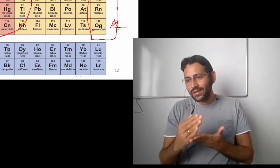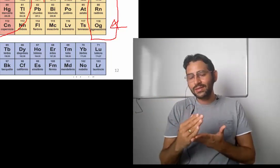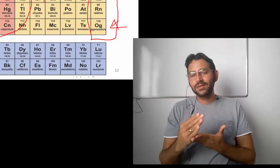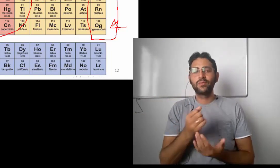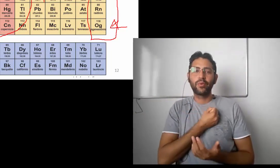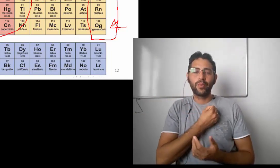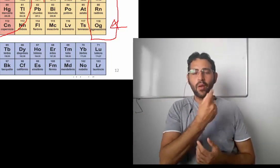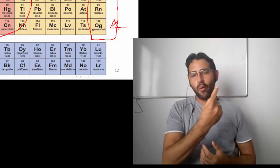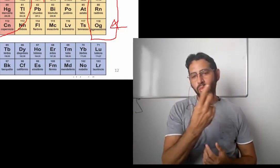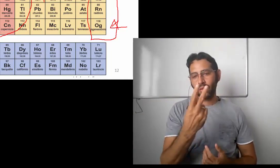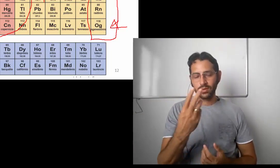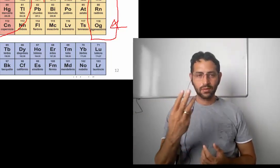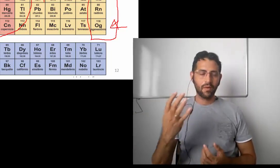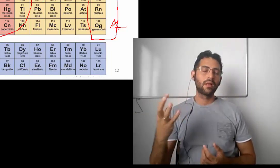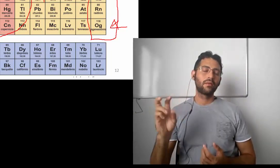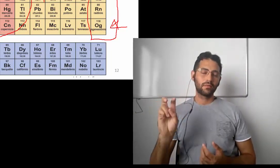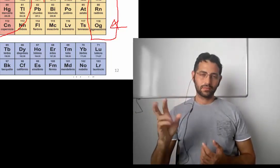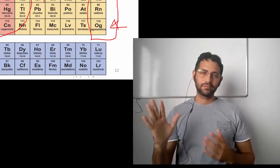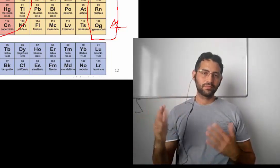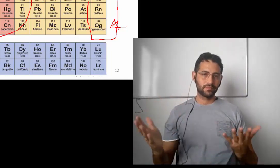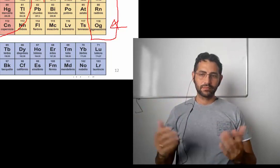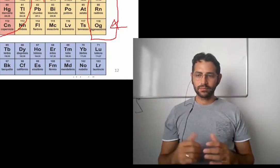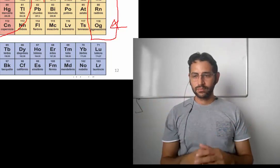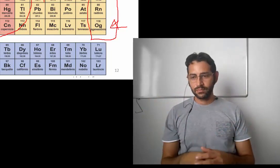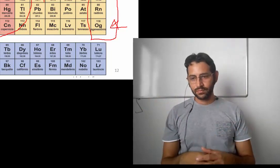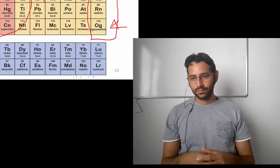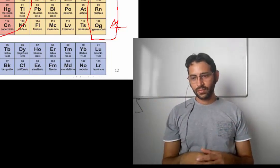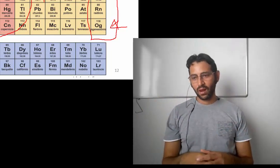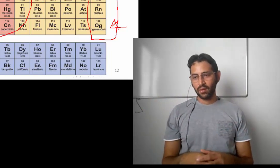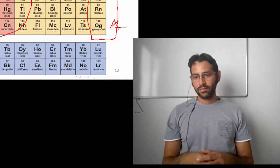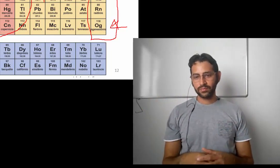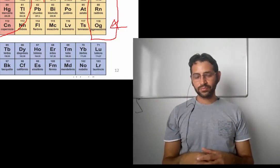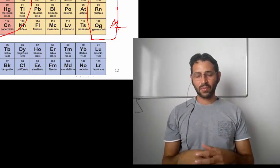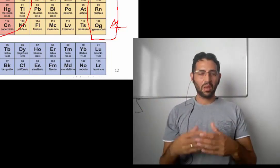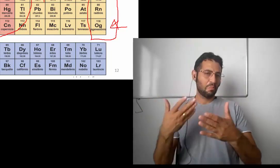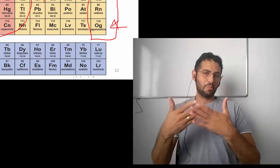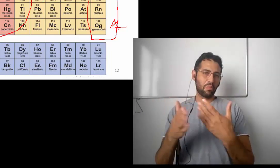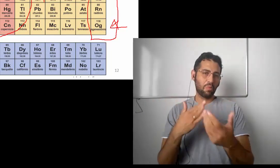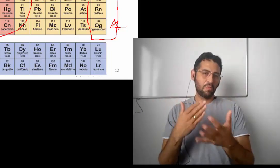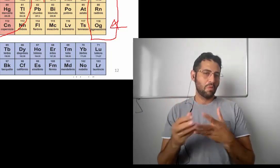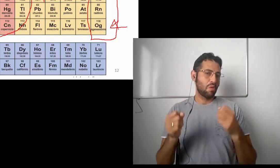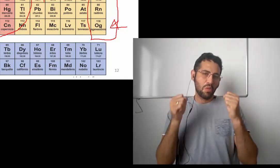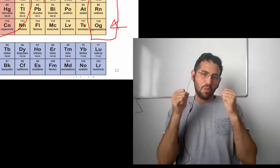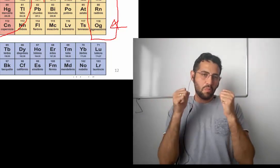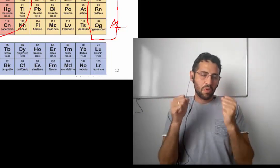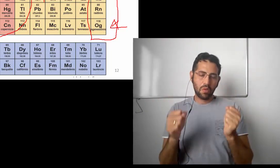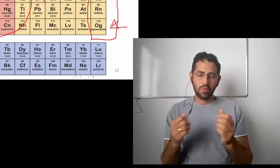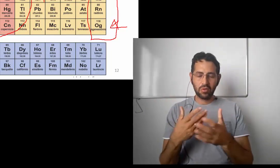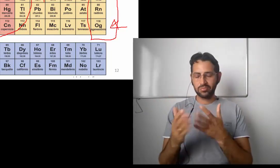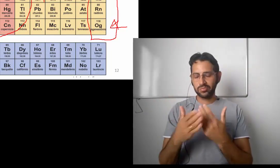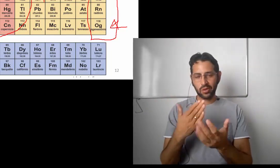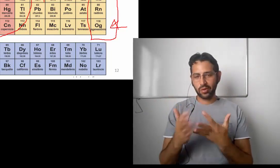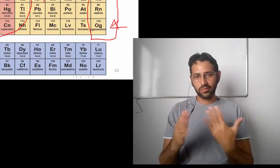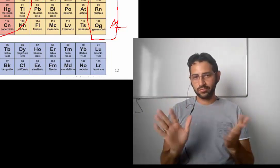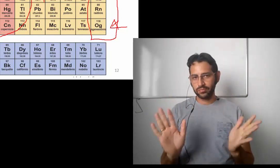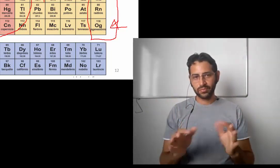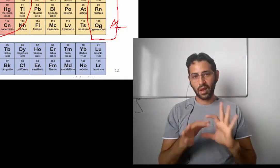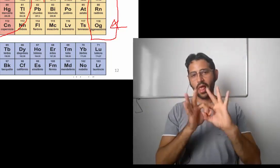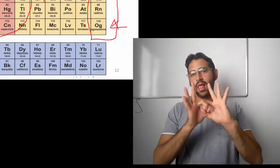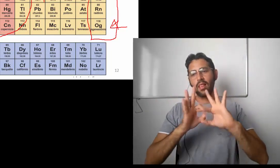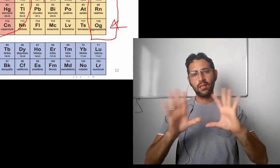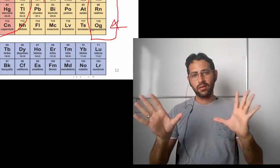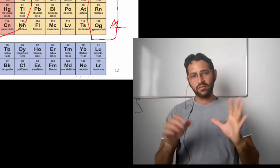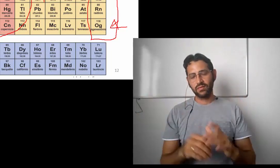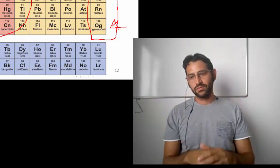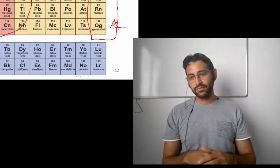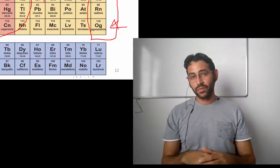cima, na verdade, é só uma organização. Não tem assim, uma necessidade se é um ou se é um A. Não interessa.